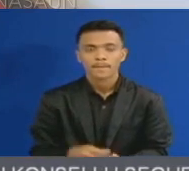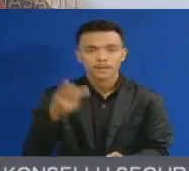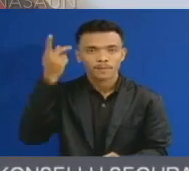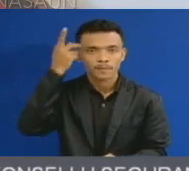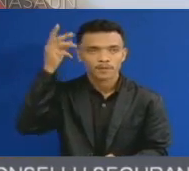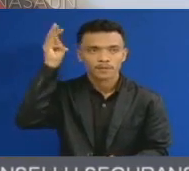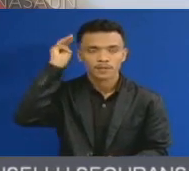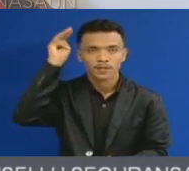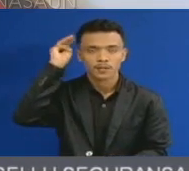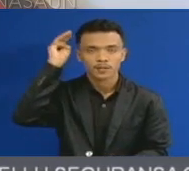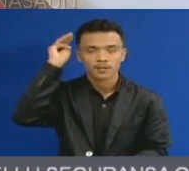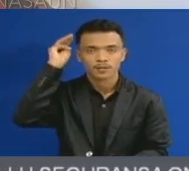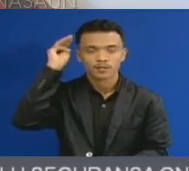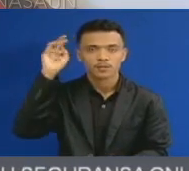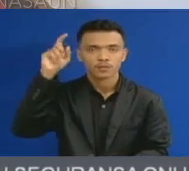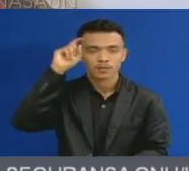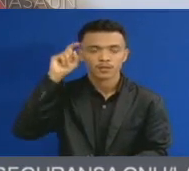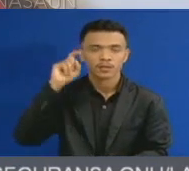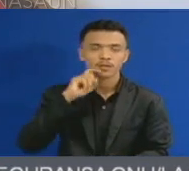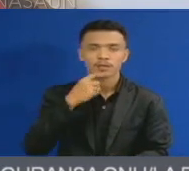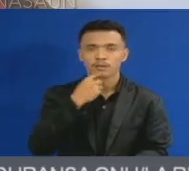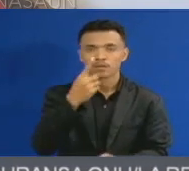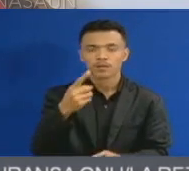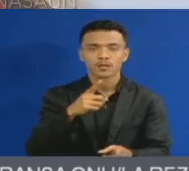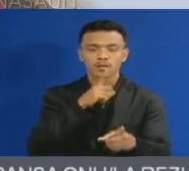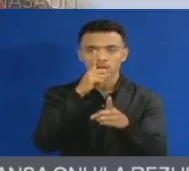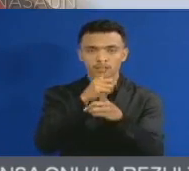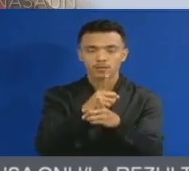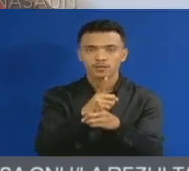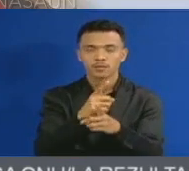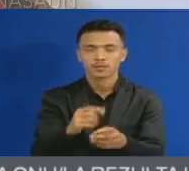primeiro-ministro. O Sanana Kuliane, a noi ne lost,